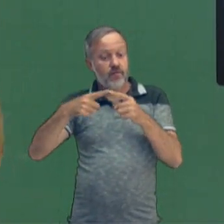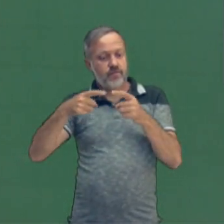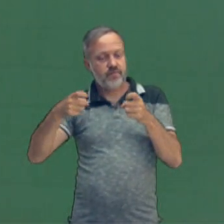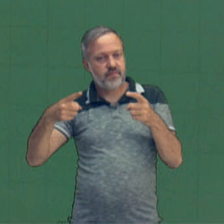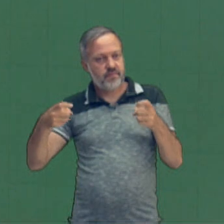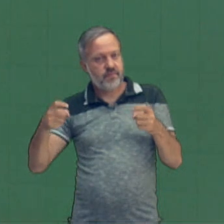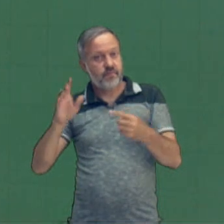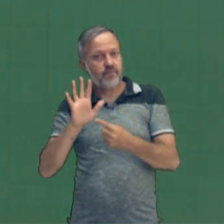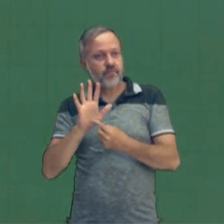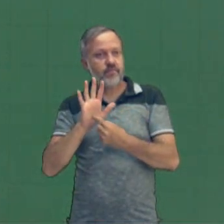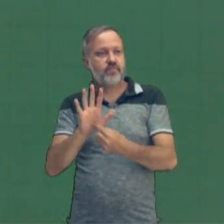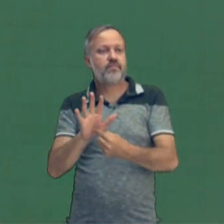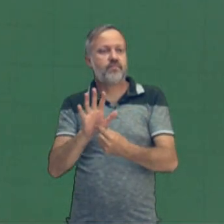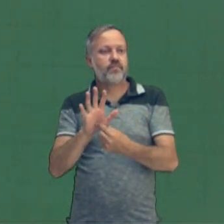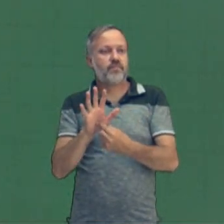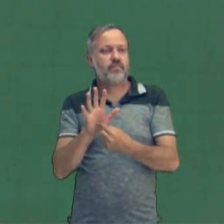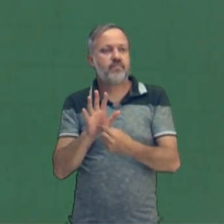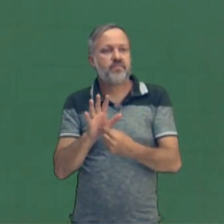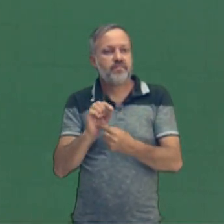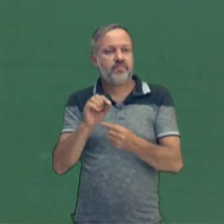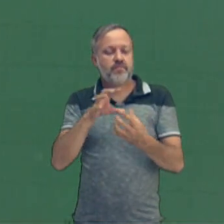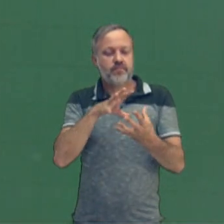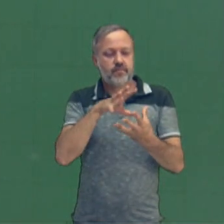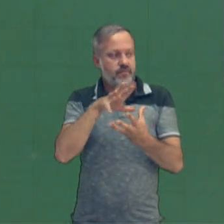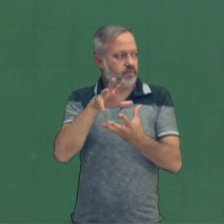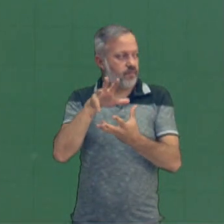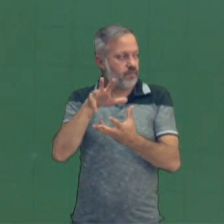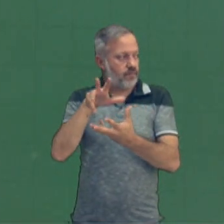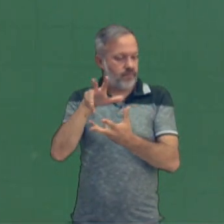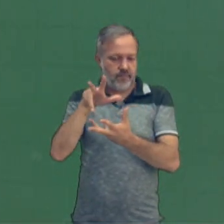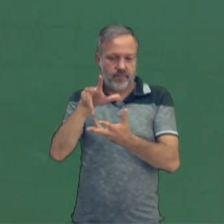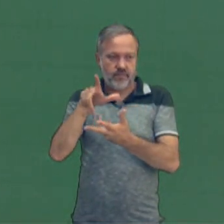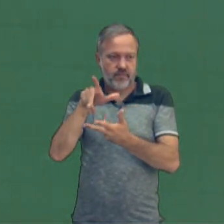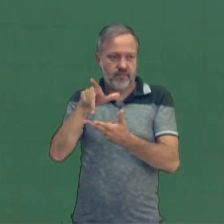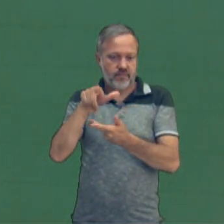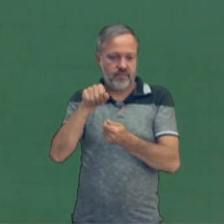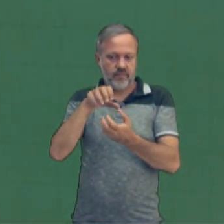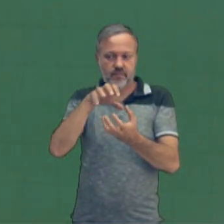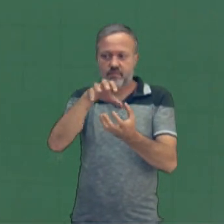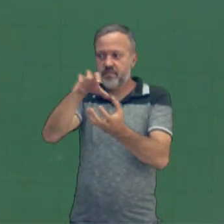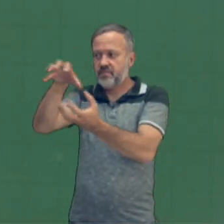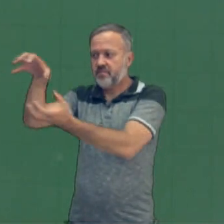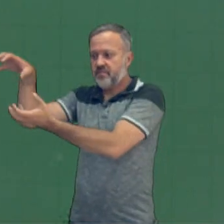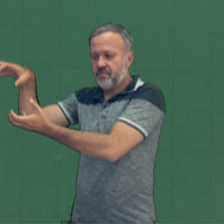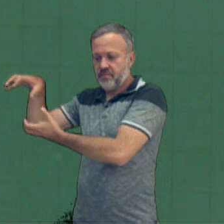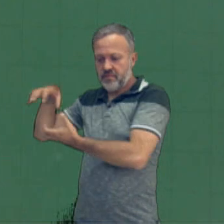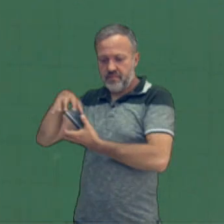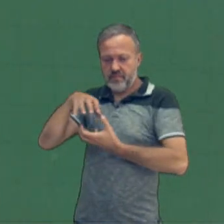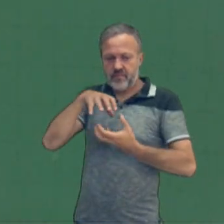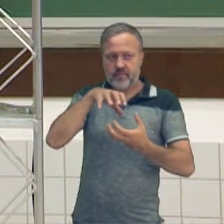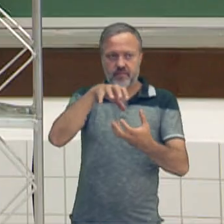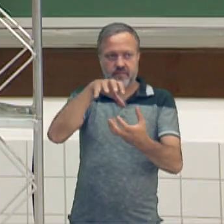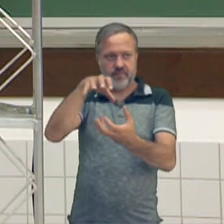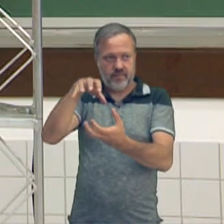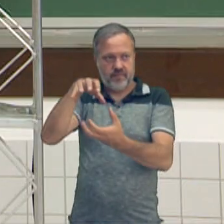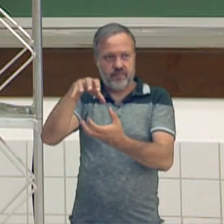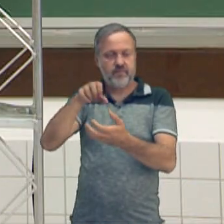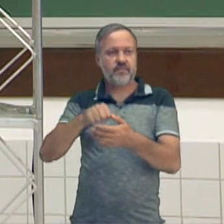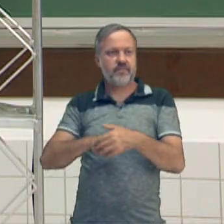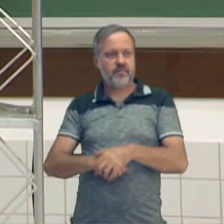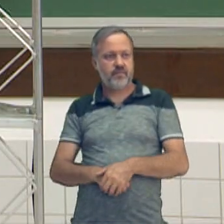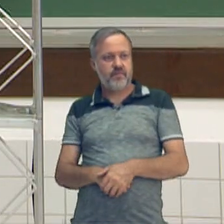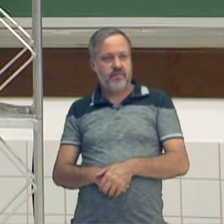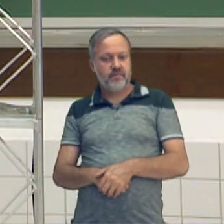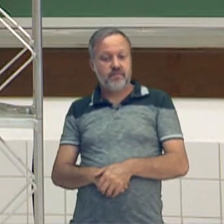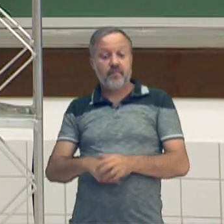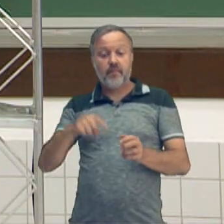para provar tanto que a Terra gira em torno do Sol, e não ao contrário, como que a Terra é redonda. Muito bem,